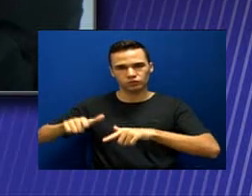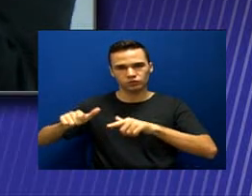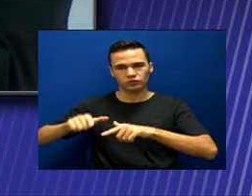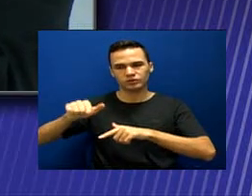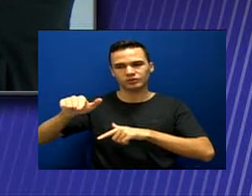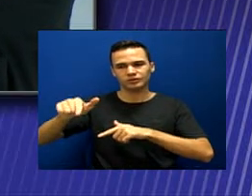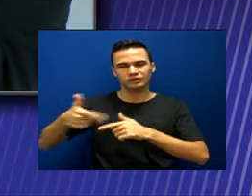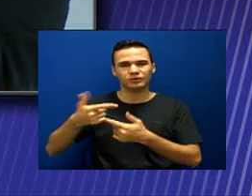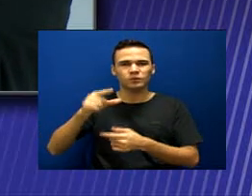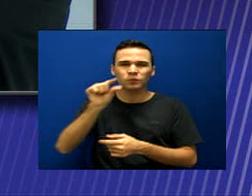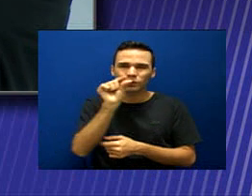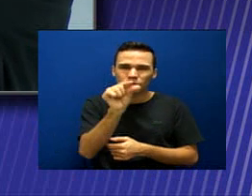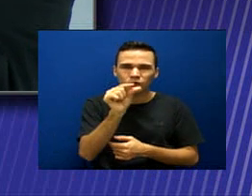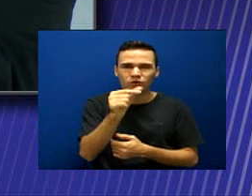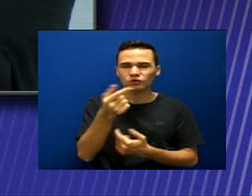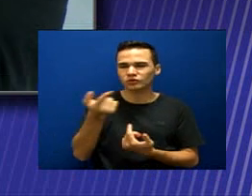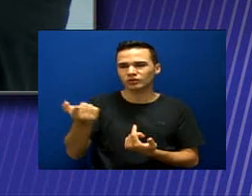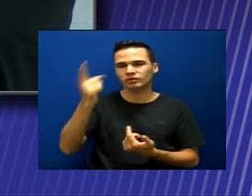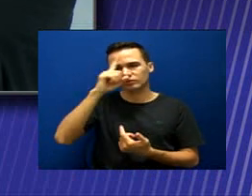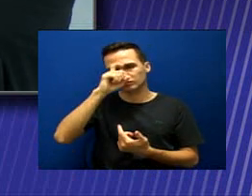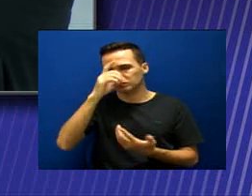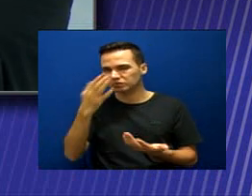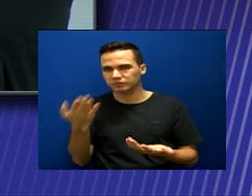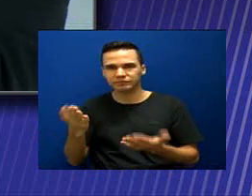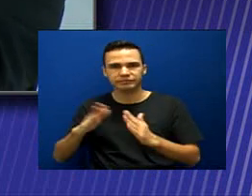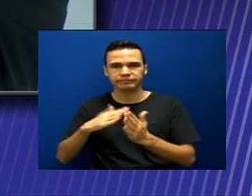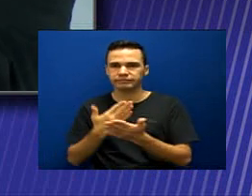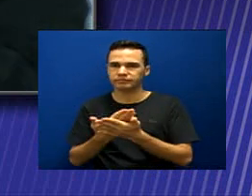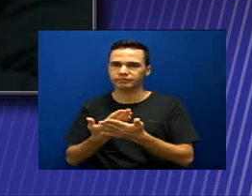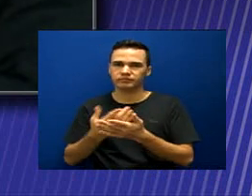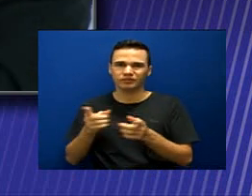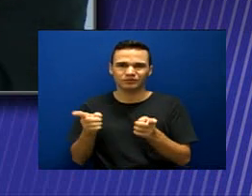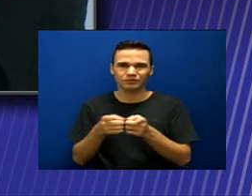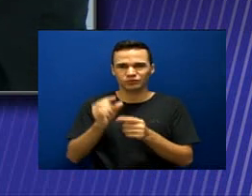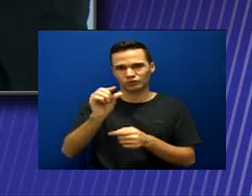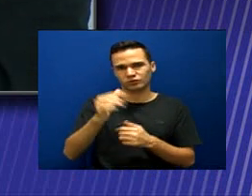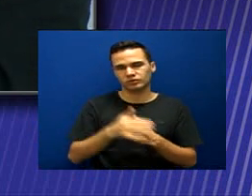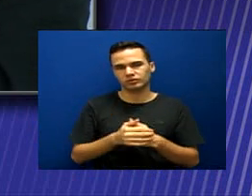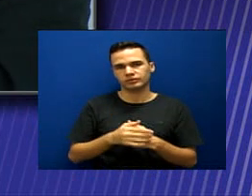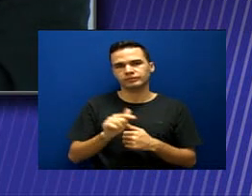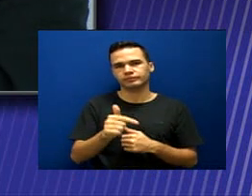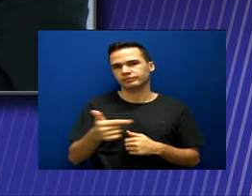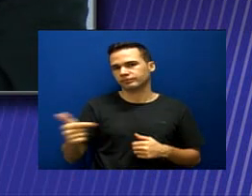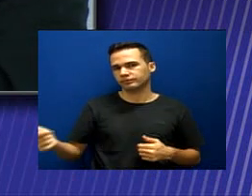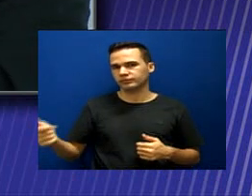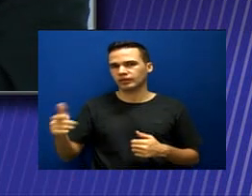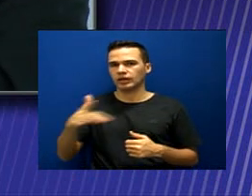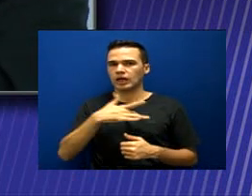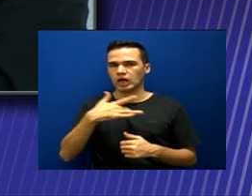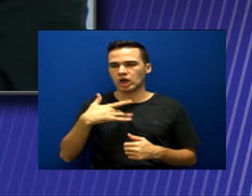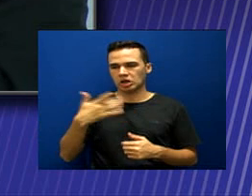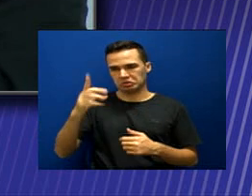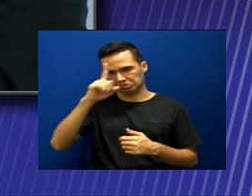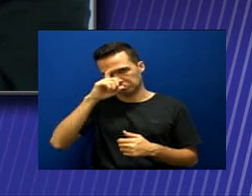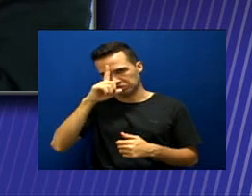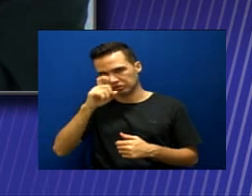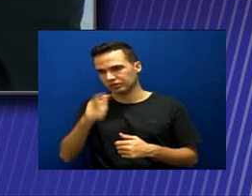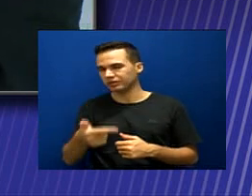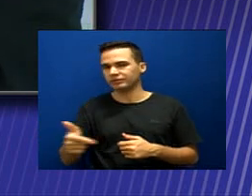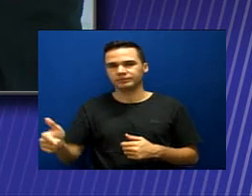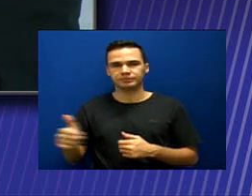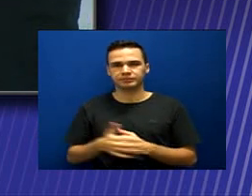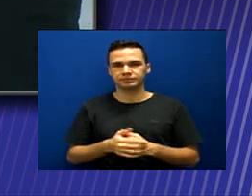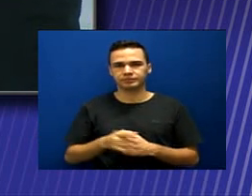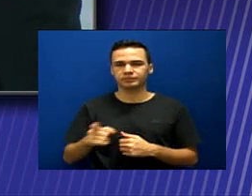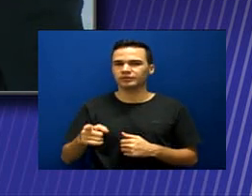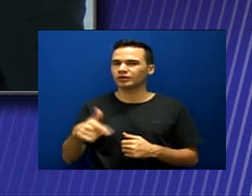menos aparelho público para a comunidade. Então, não tem um centro de saúde, que foi a briga nossa, não foi possível colocar